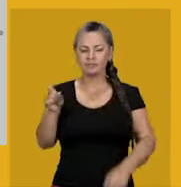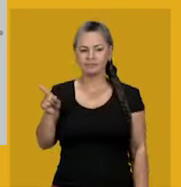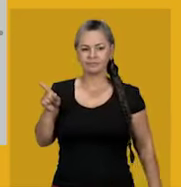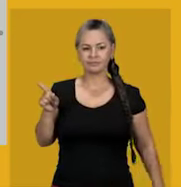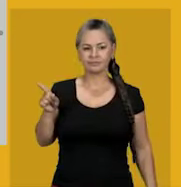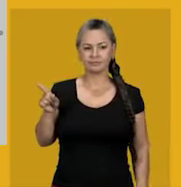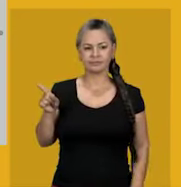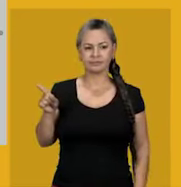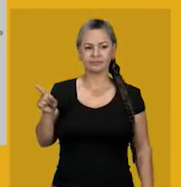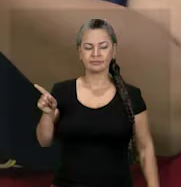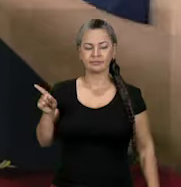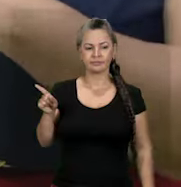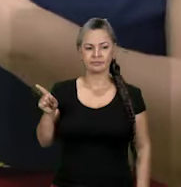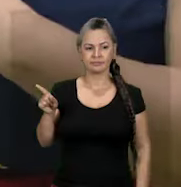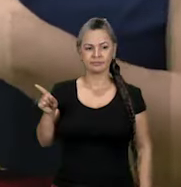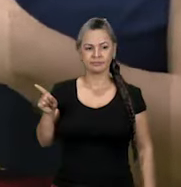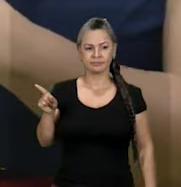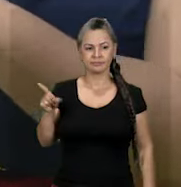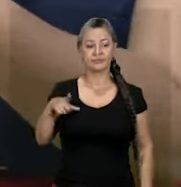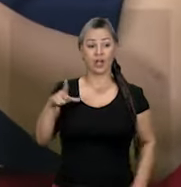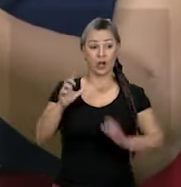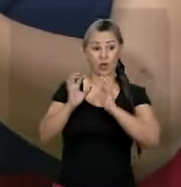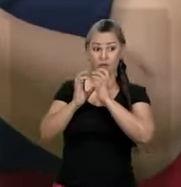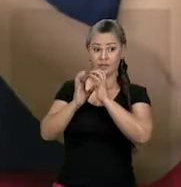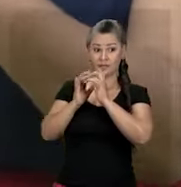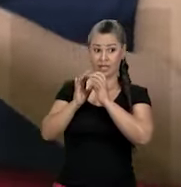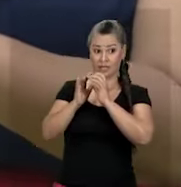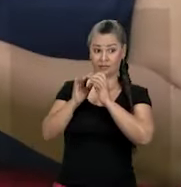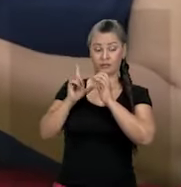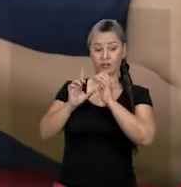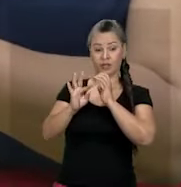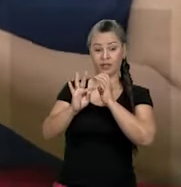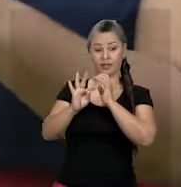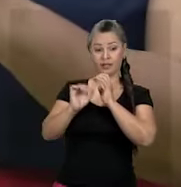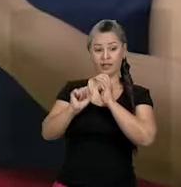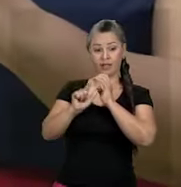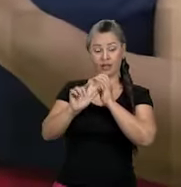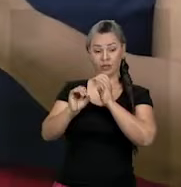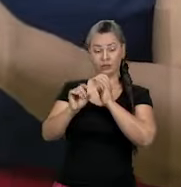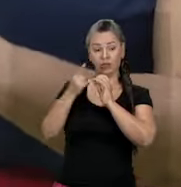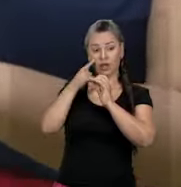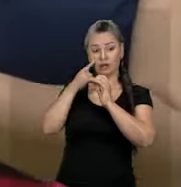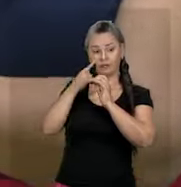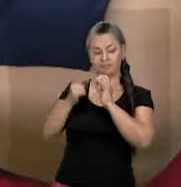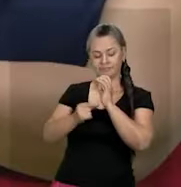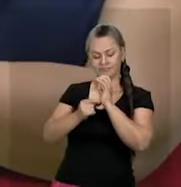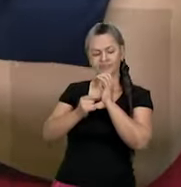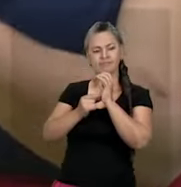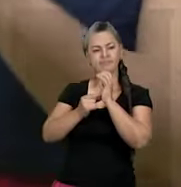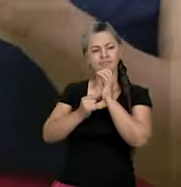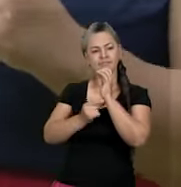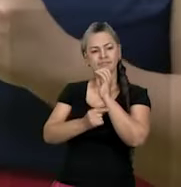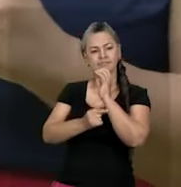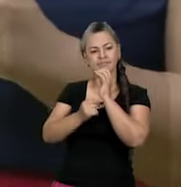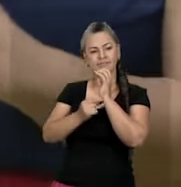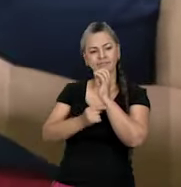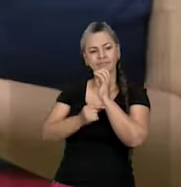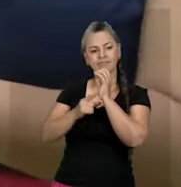Vejamos, temos o cérebro, o tálamo, a hipófise, o